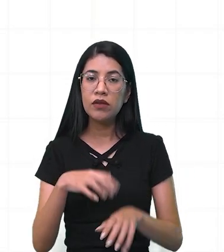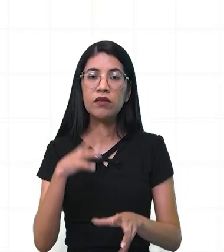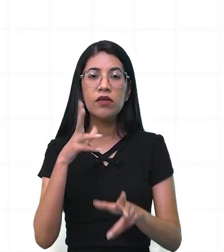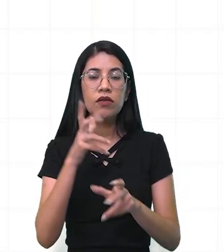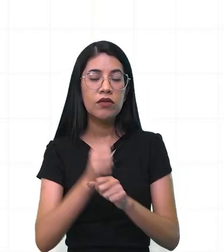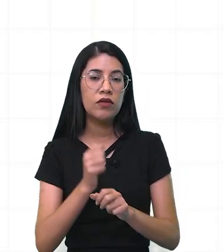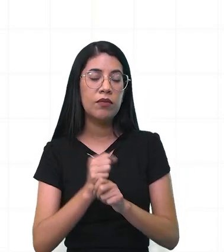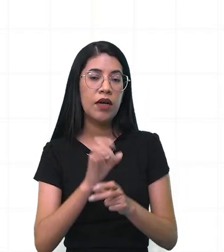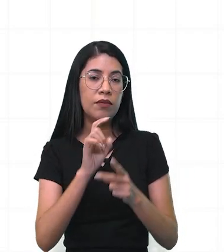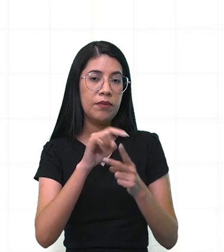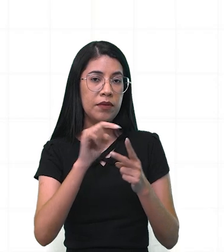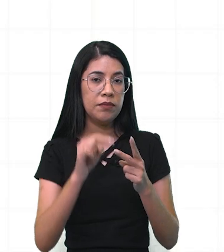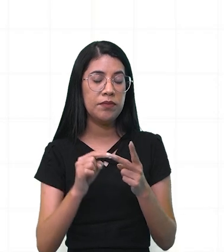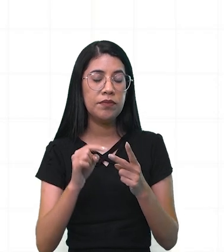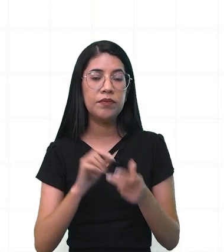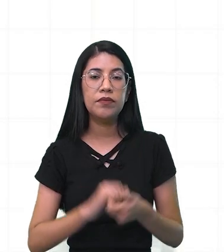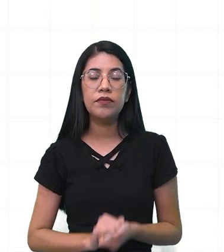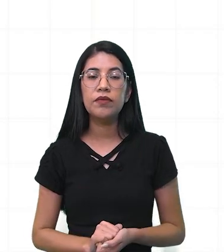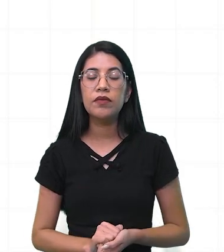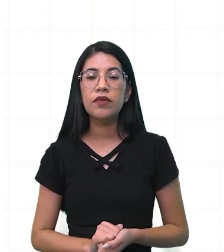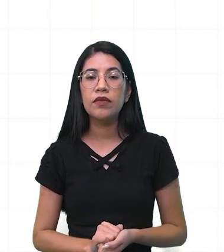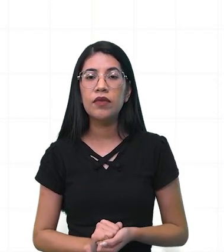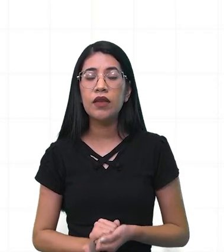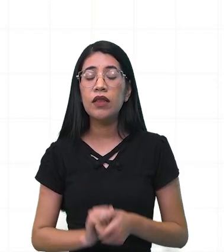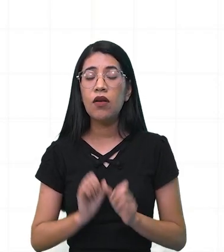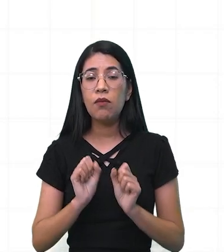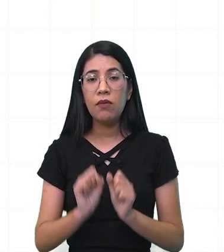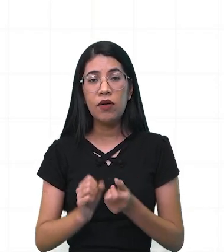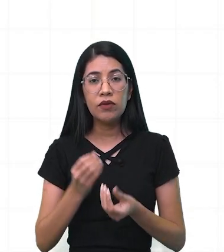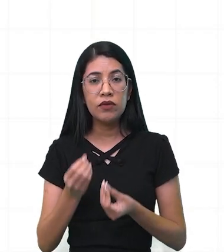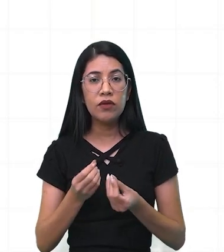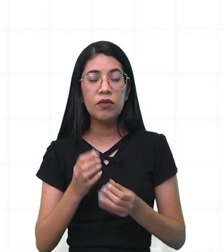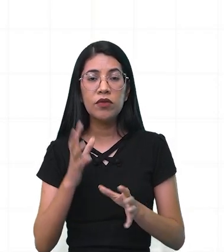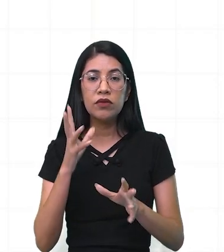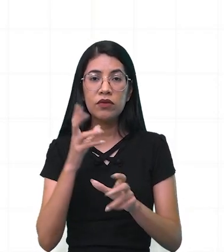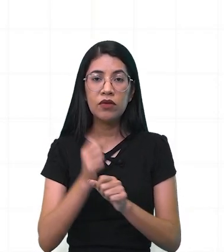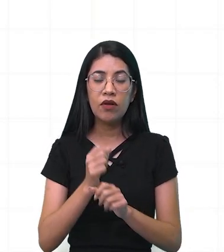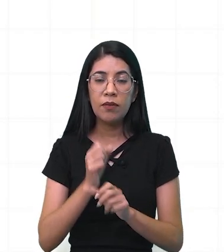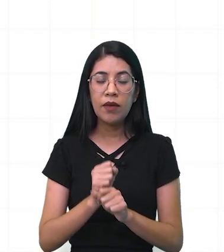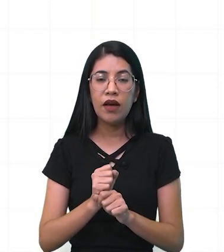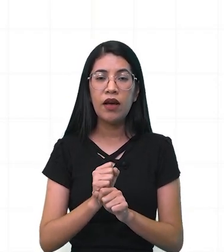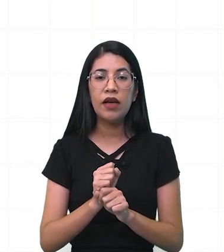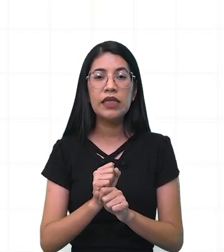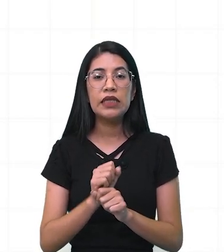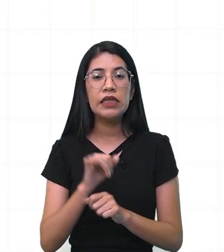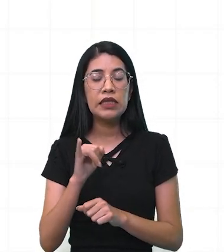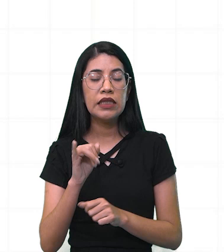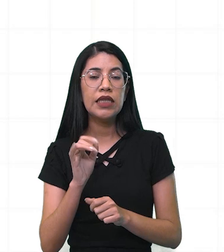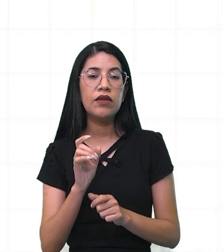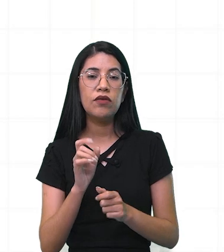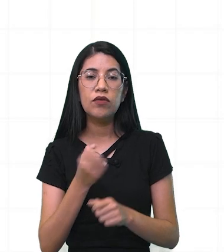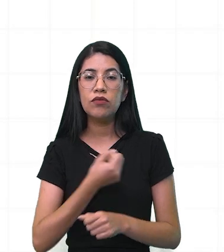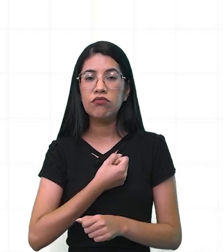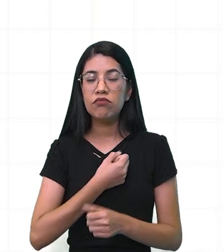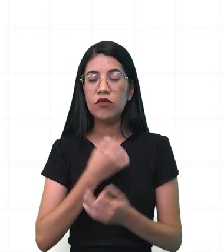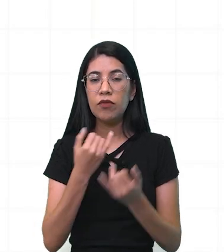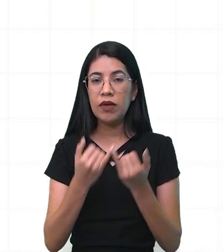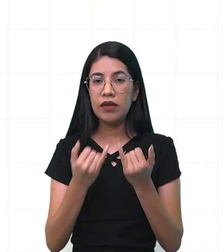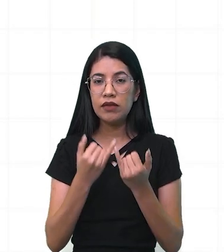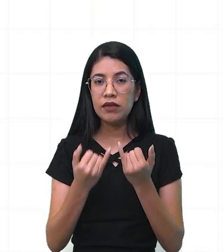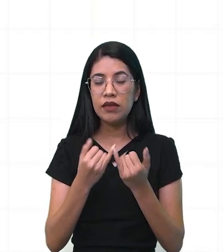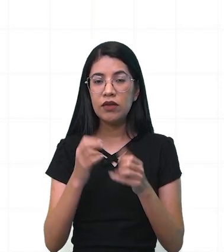aqui, ok? Então, mais uma vez, eu só posso somar termos semelhantes, ou seja, aqueles que têm a mesma